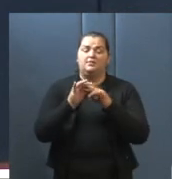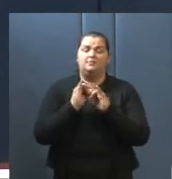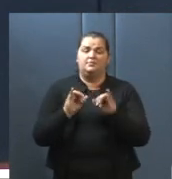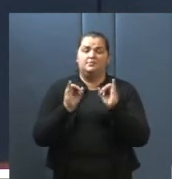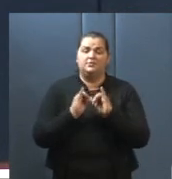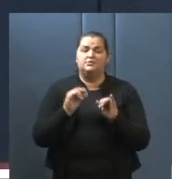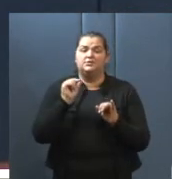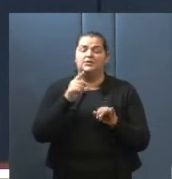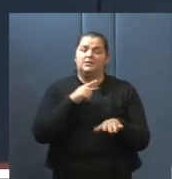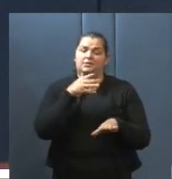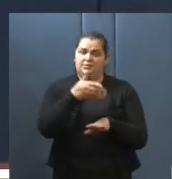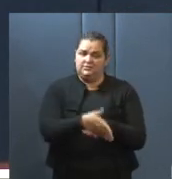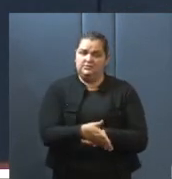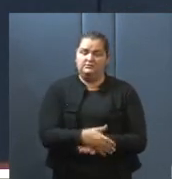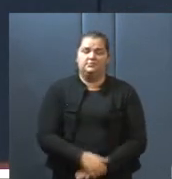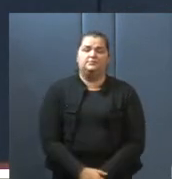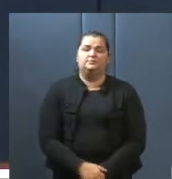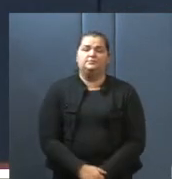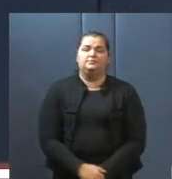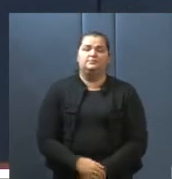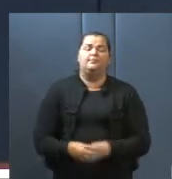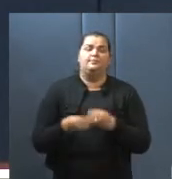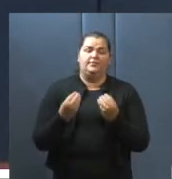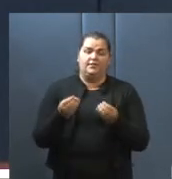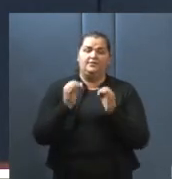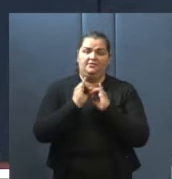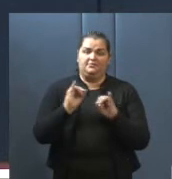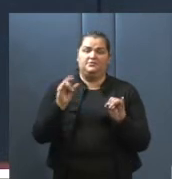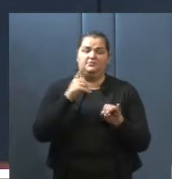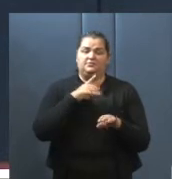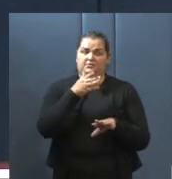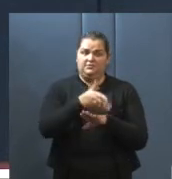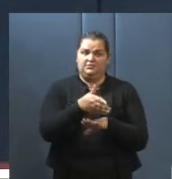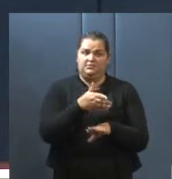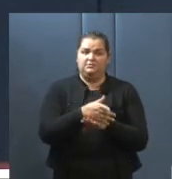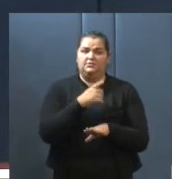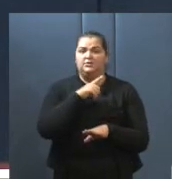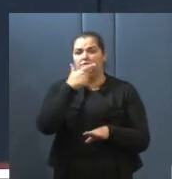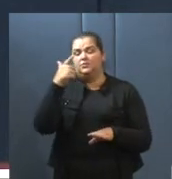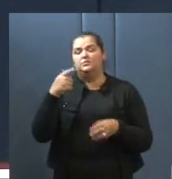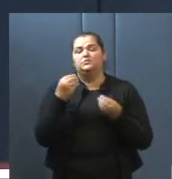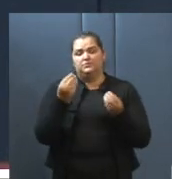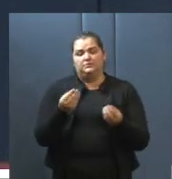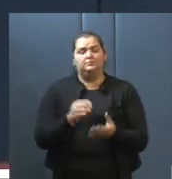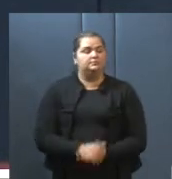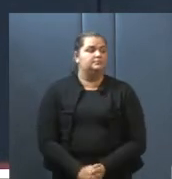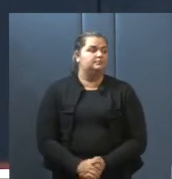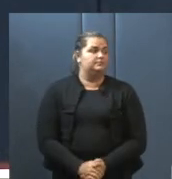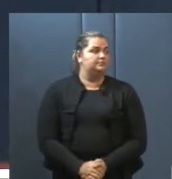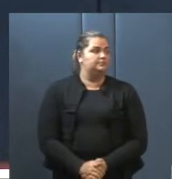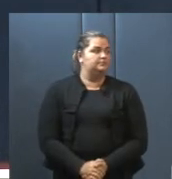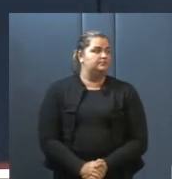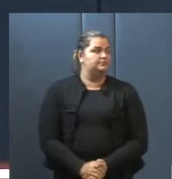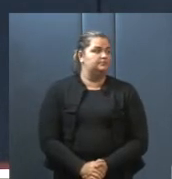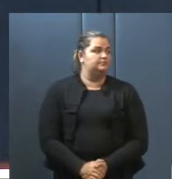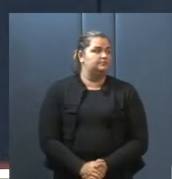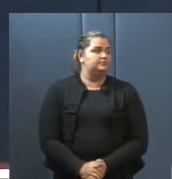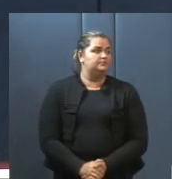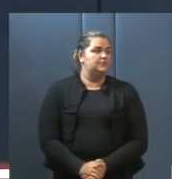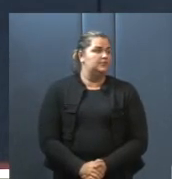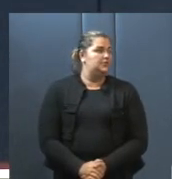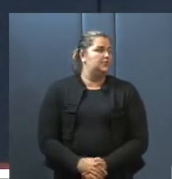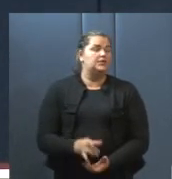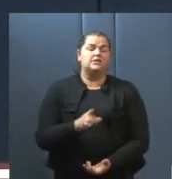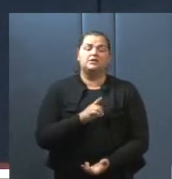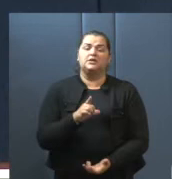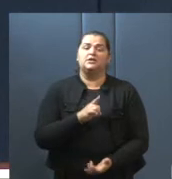data call é quem participa do data call. Se você dá a informação, você tem acesso à informação que os outros deram. Bom, uma outra preocupação